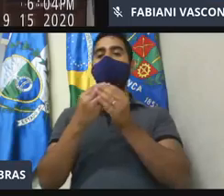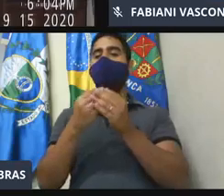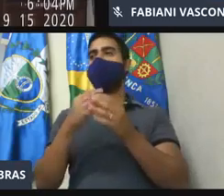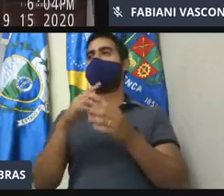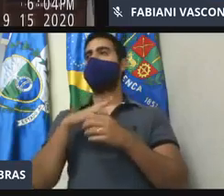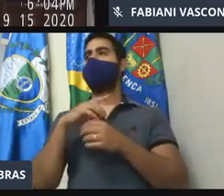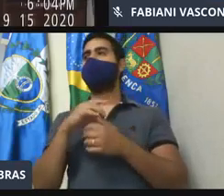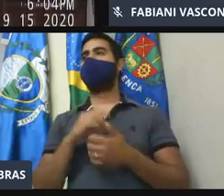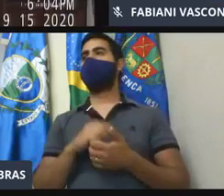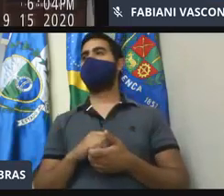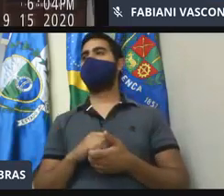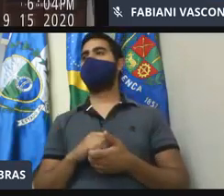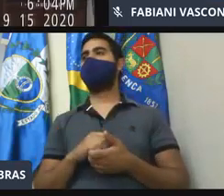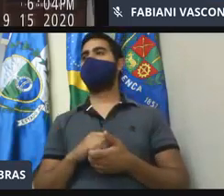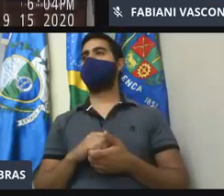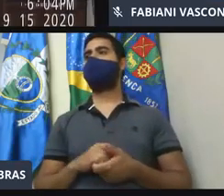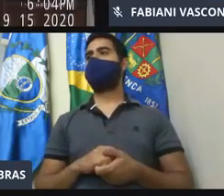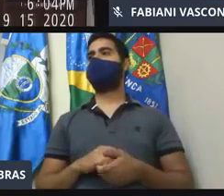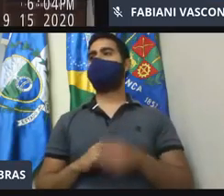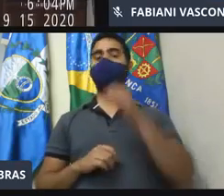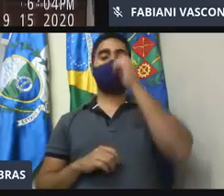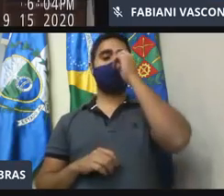tem aqui no Conselho,